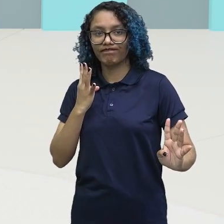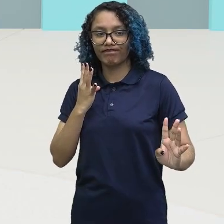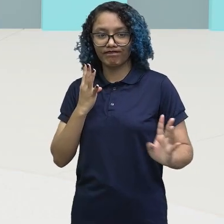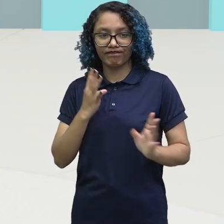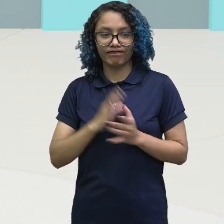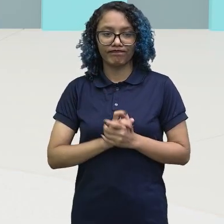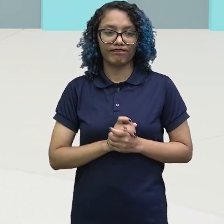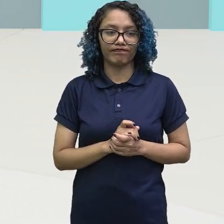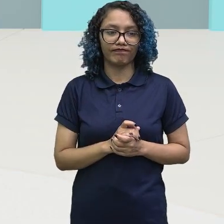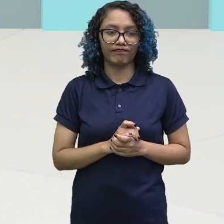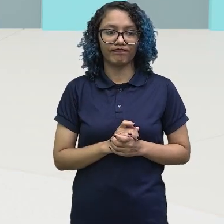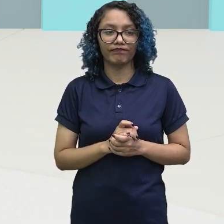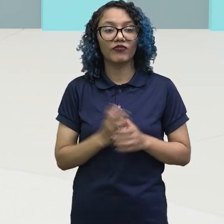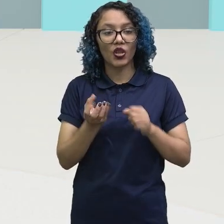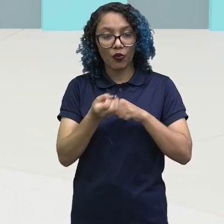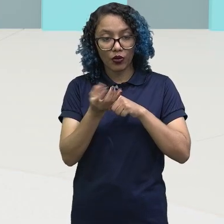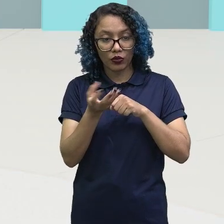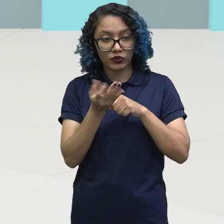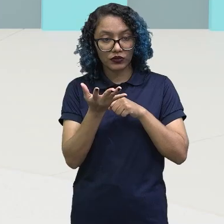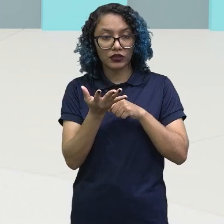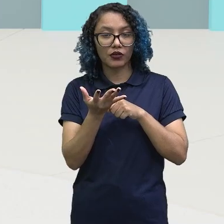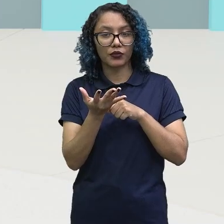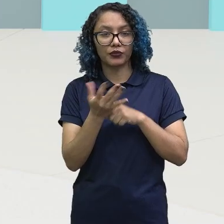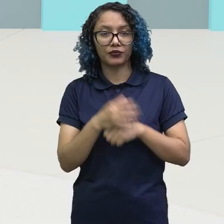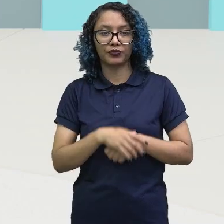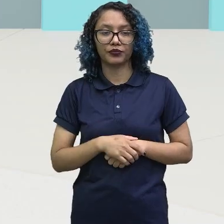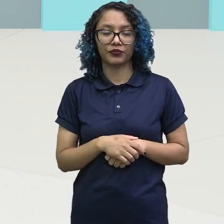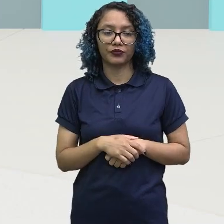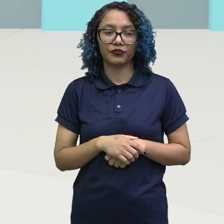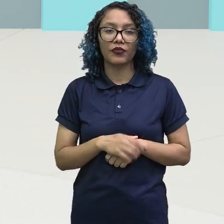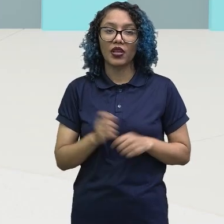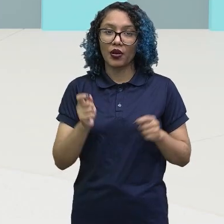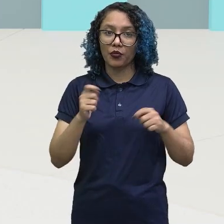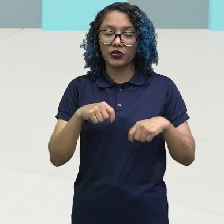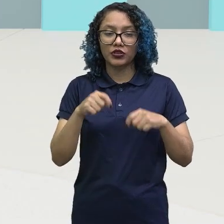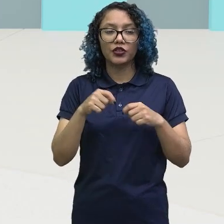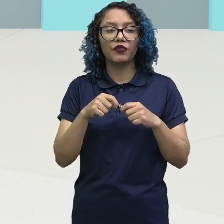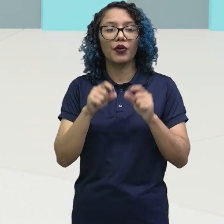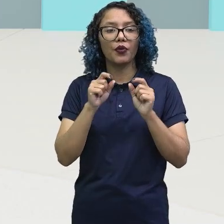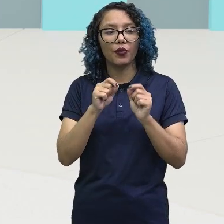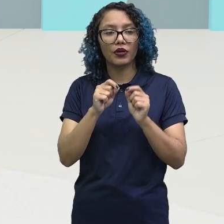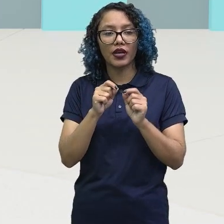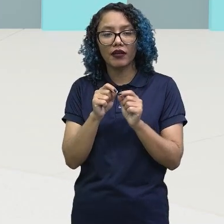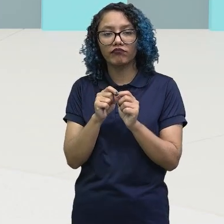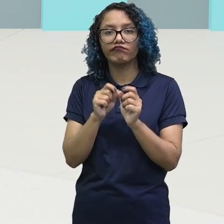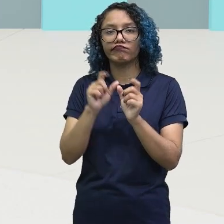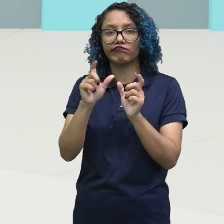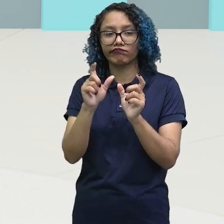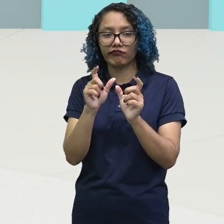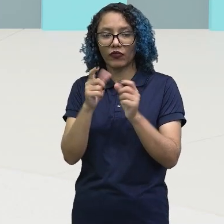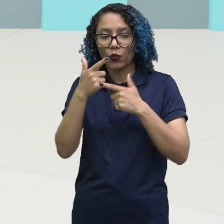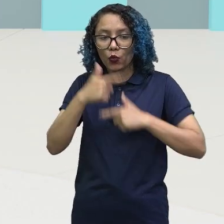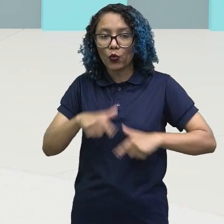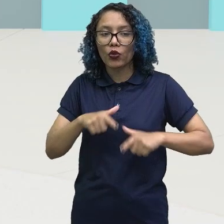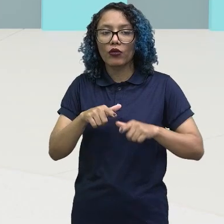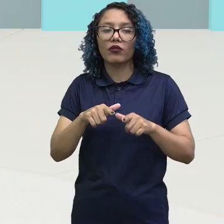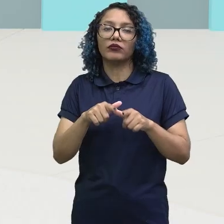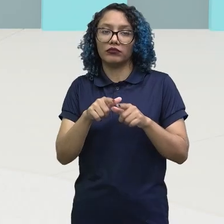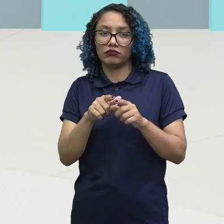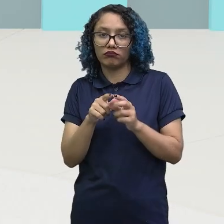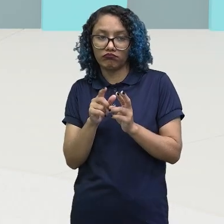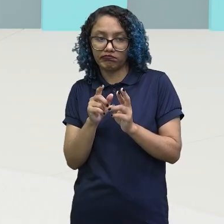locução verbal, ele vai sim transmitir a sua impessoalidade ao outro verbo, né? Então, fica os